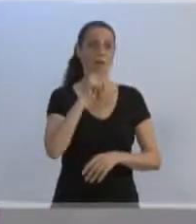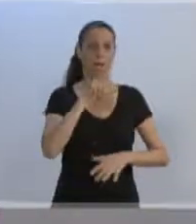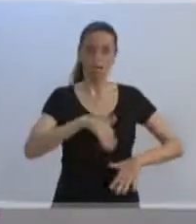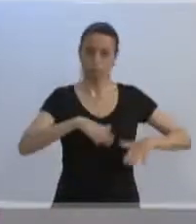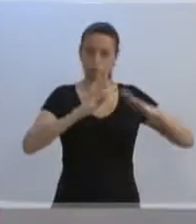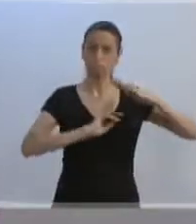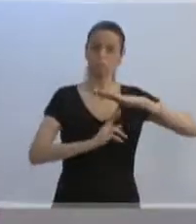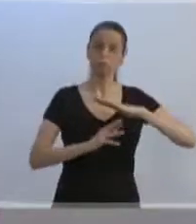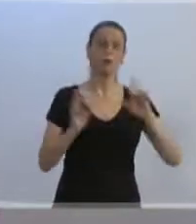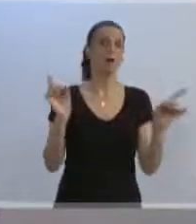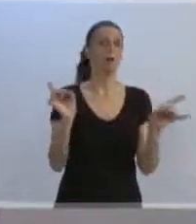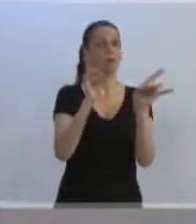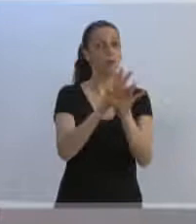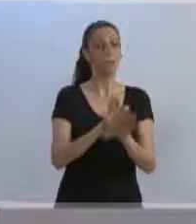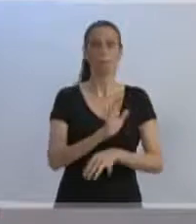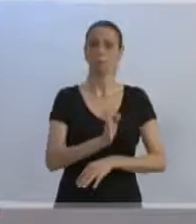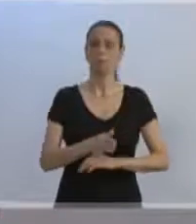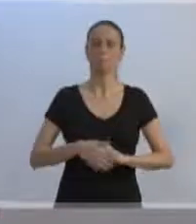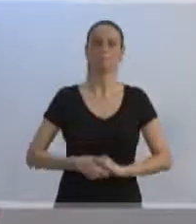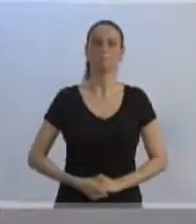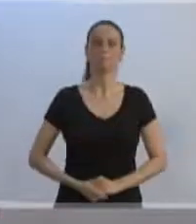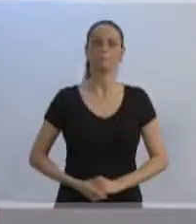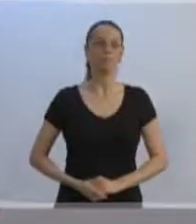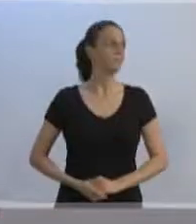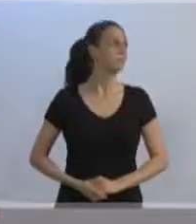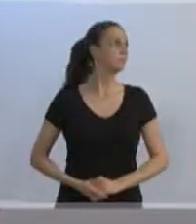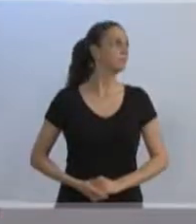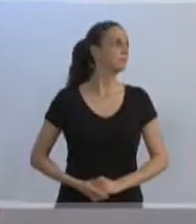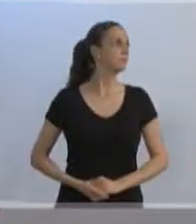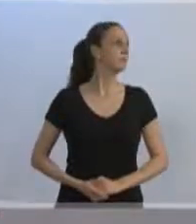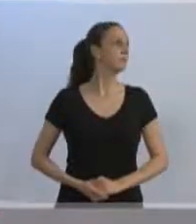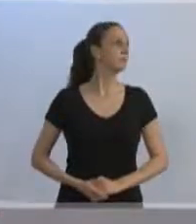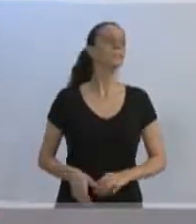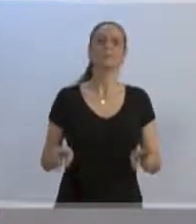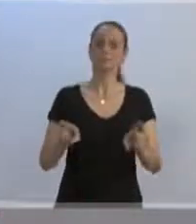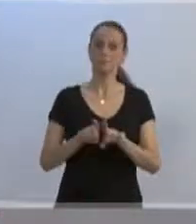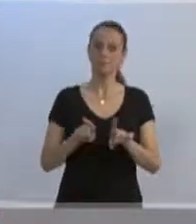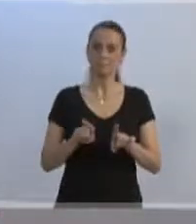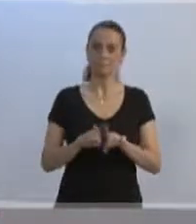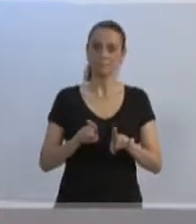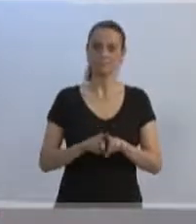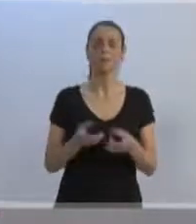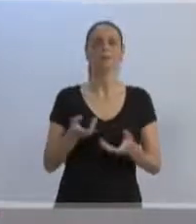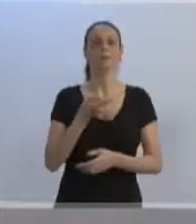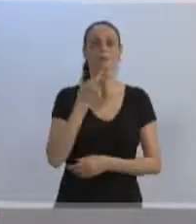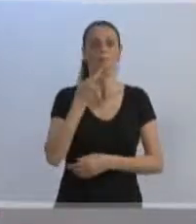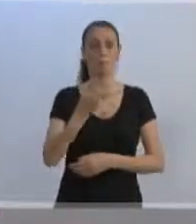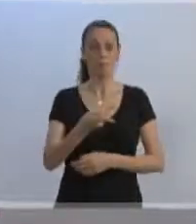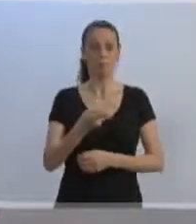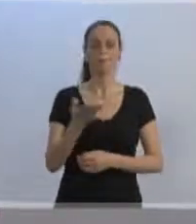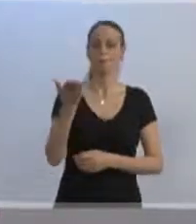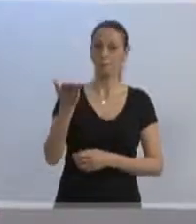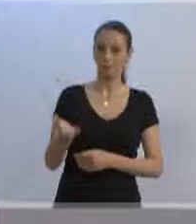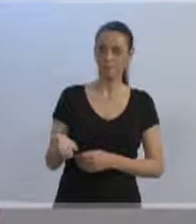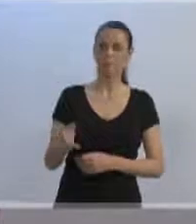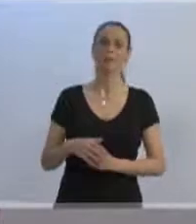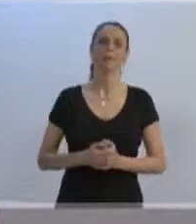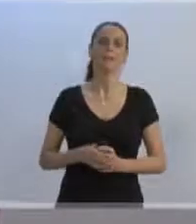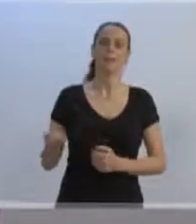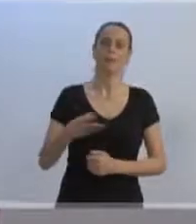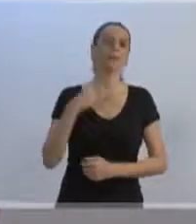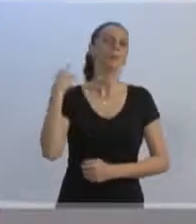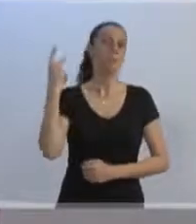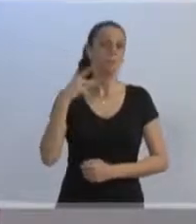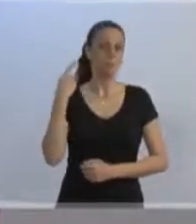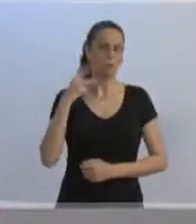na região da rodoviária e também quero dizer é a vossa excelência que a nova política